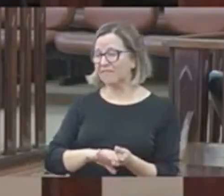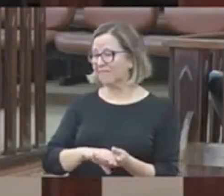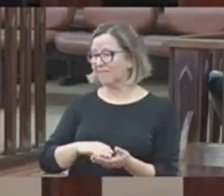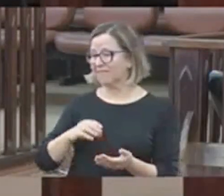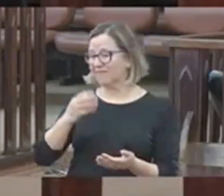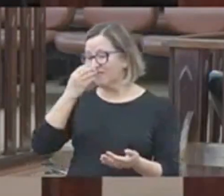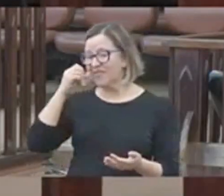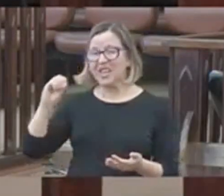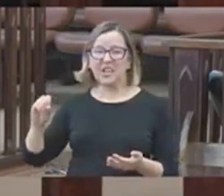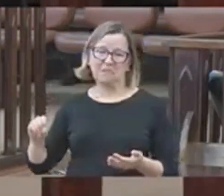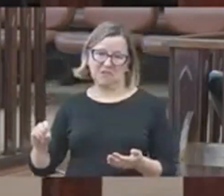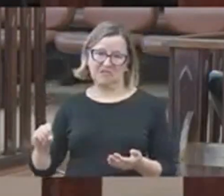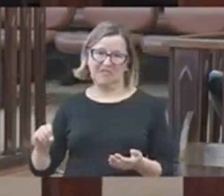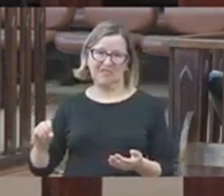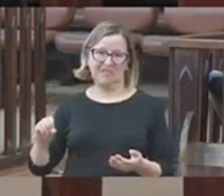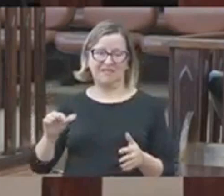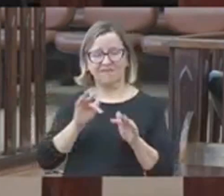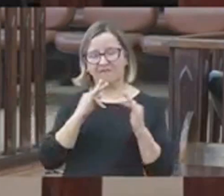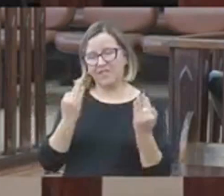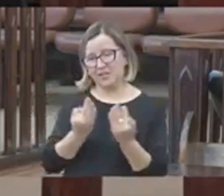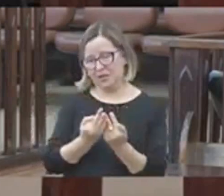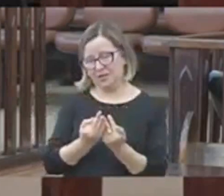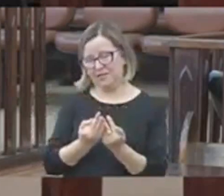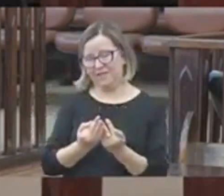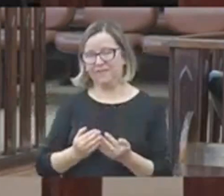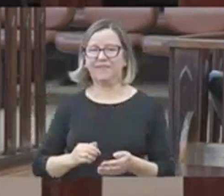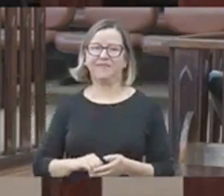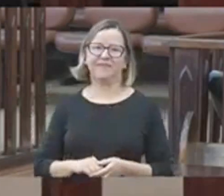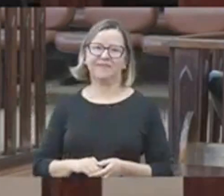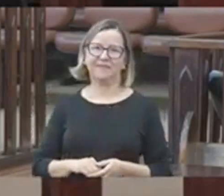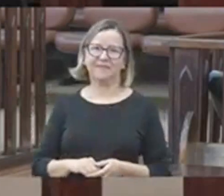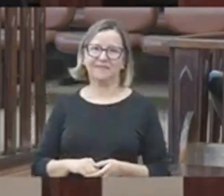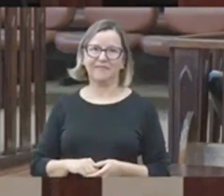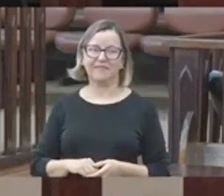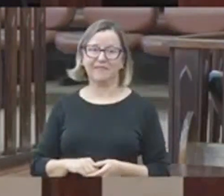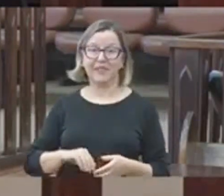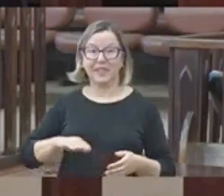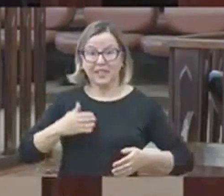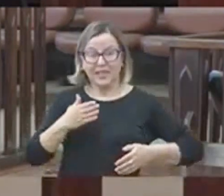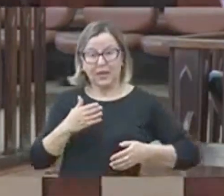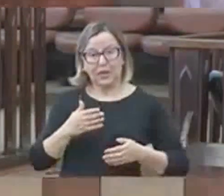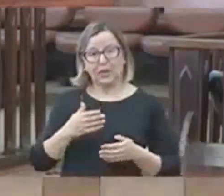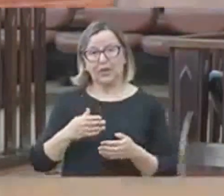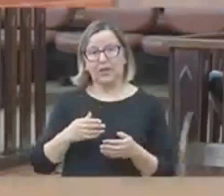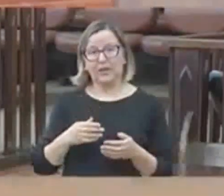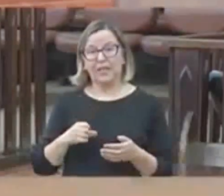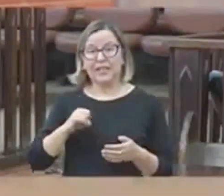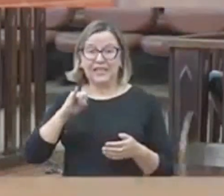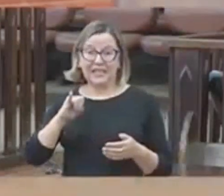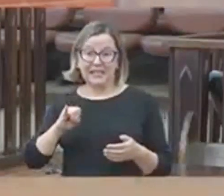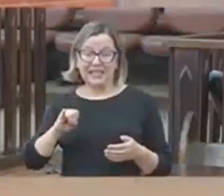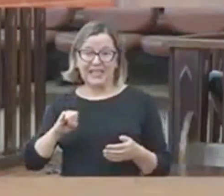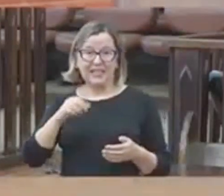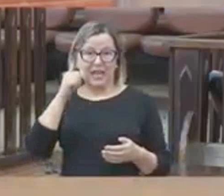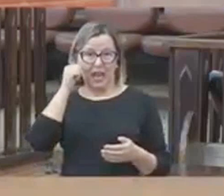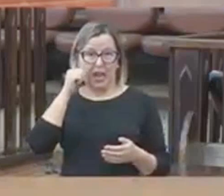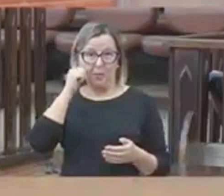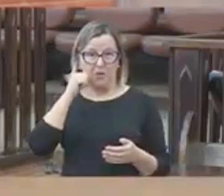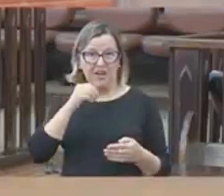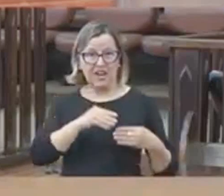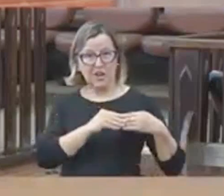está vendo a desordem e o caos no seu lar. Onde a mulher está governando, está se